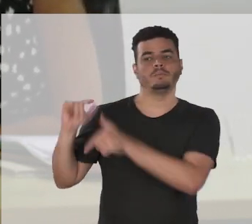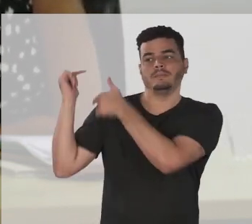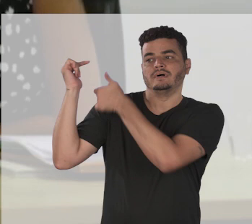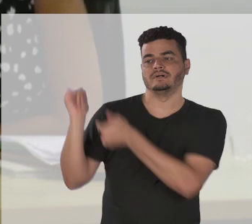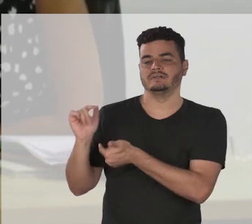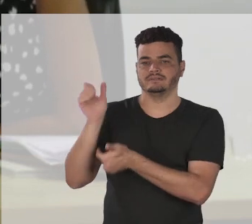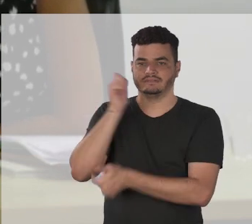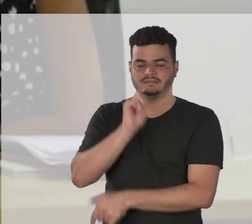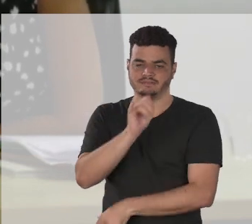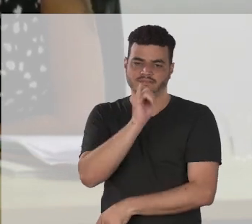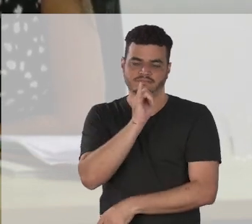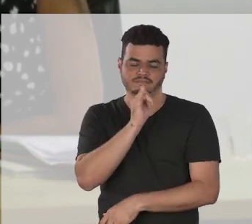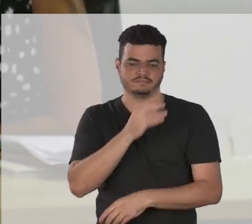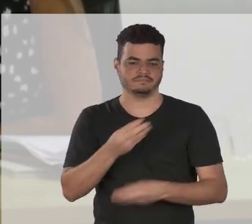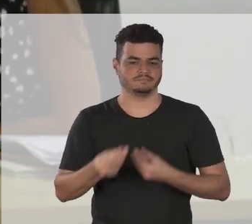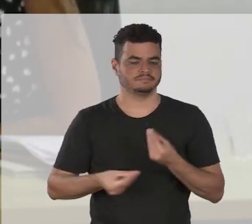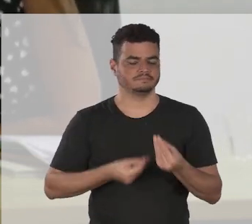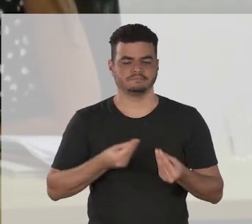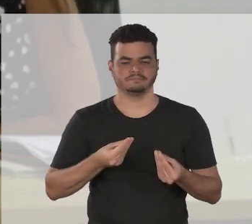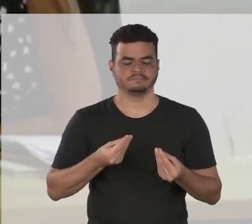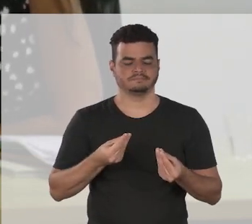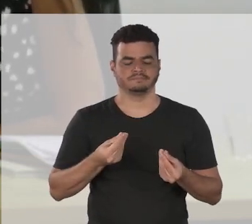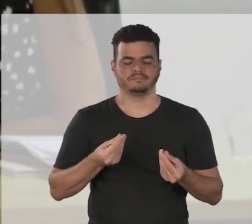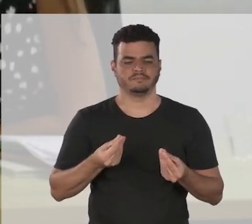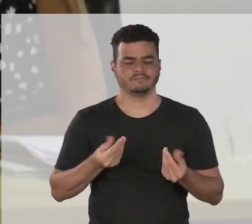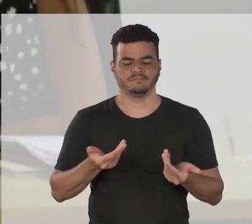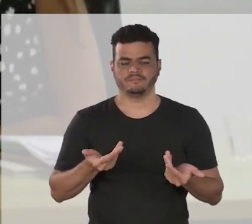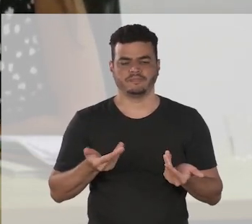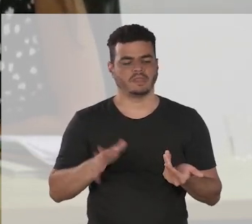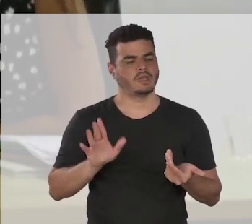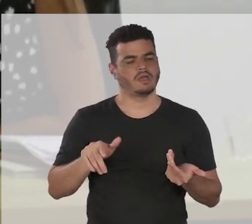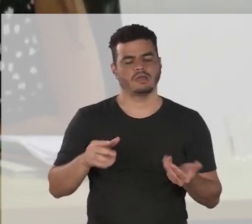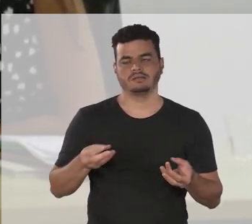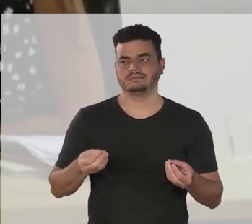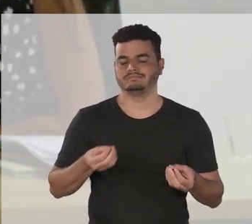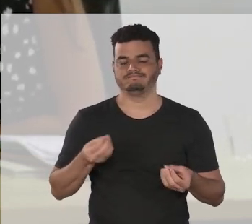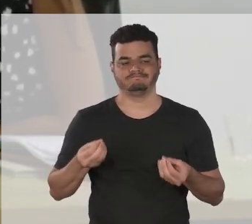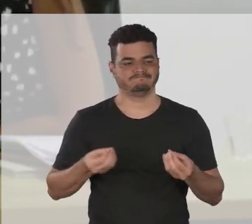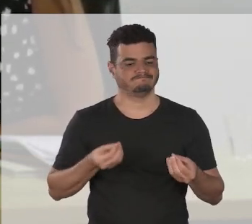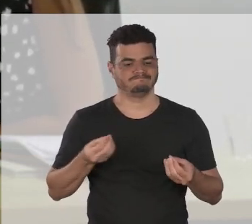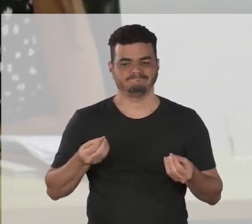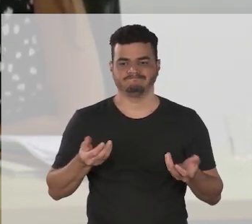exemplo, Joana Azur, bom, etc. E